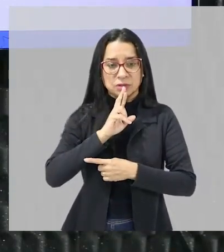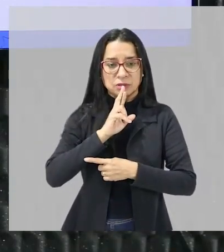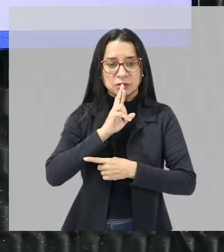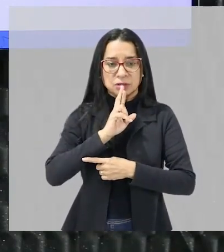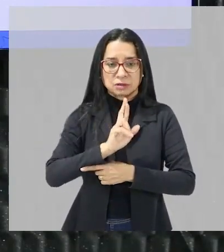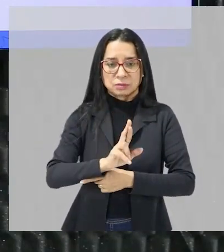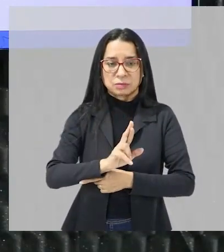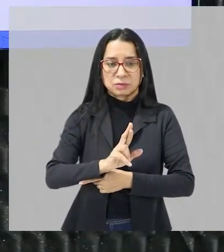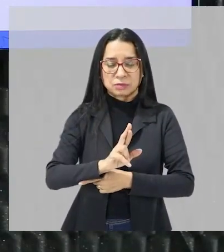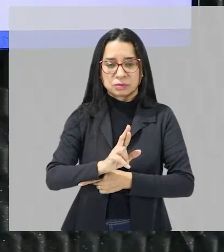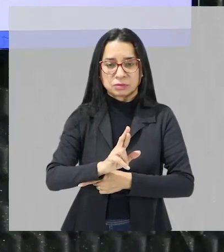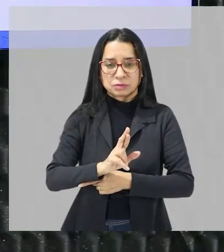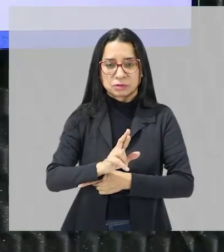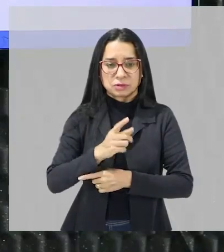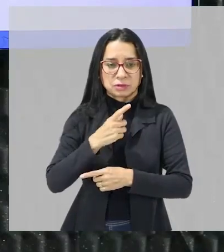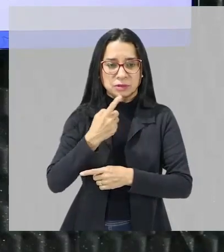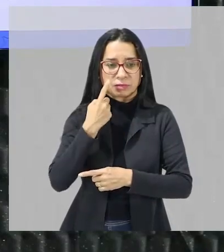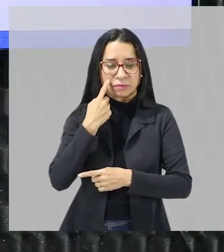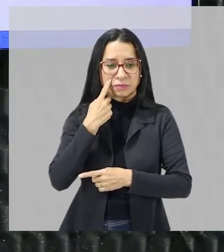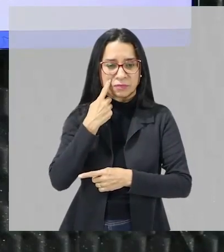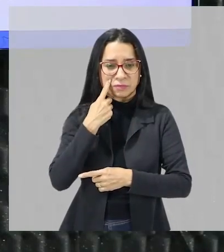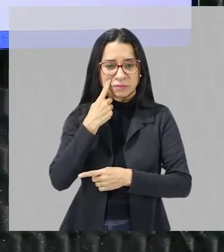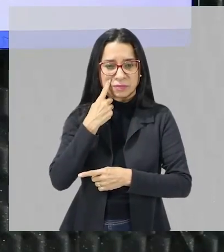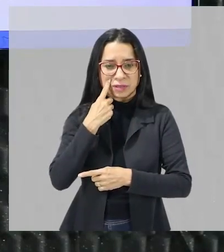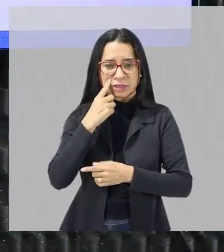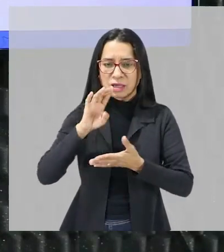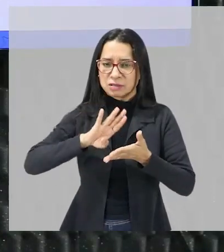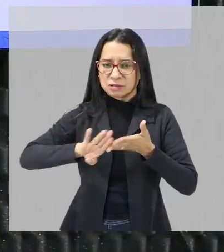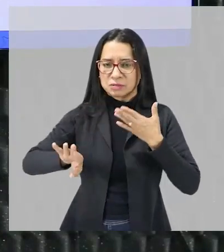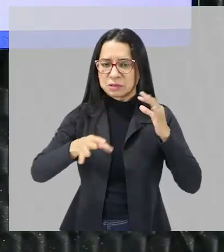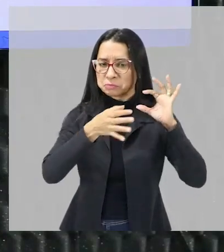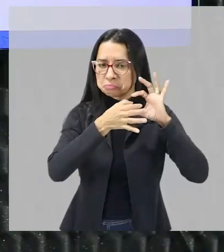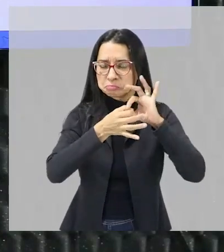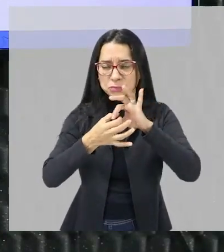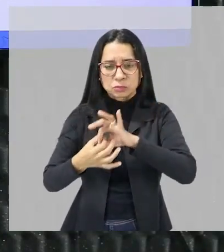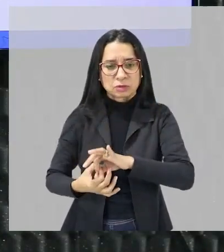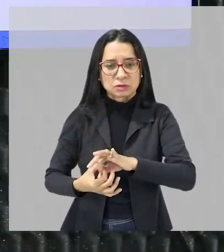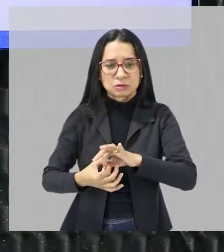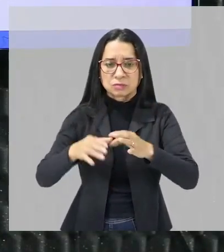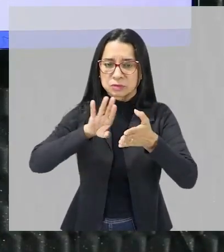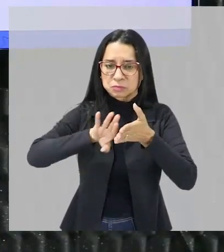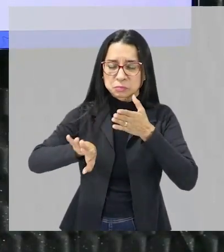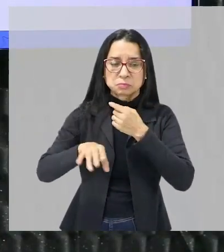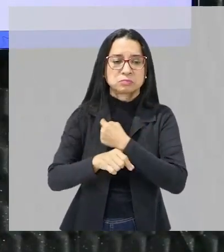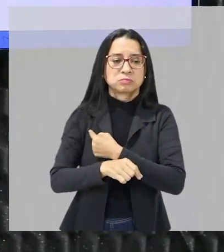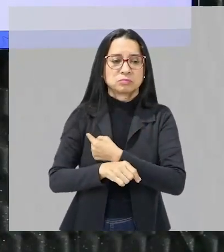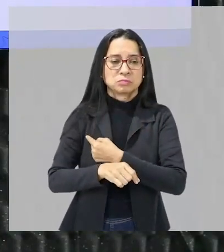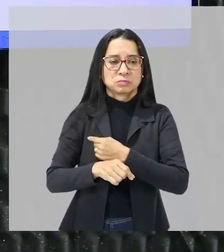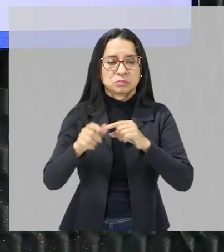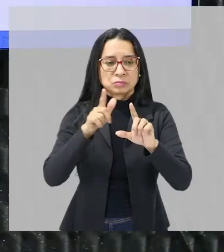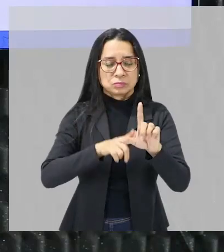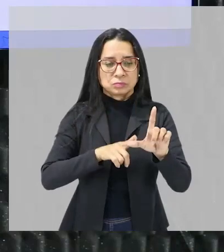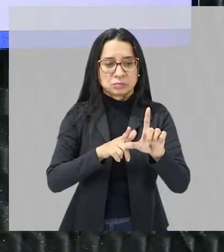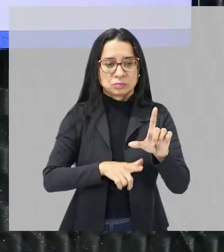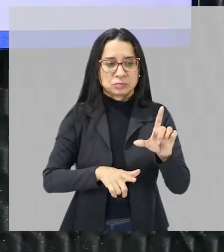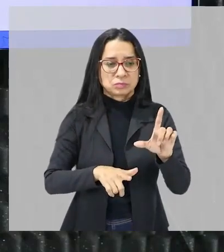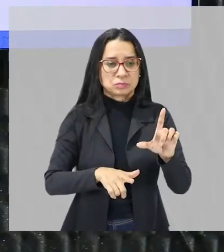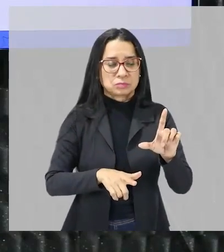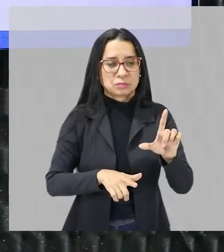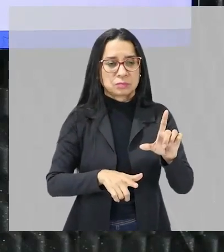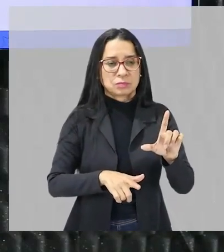contexto que tu vai imediatamente excluir e que não vai ser a opção correta. Então vamos lá. Meios de comunicação, década de